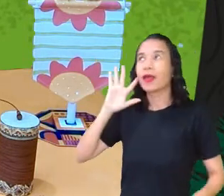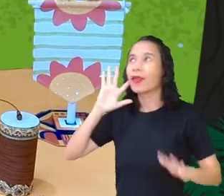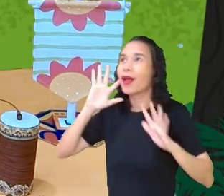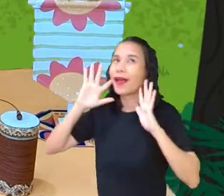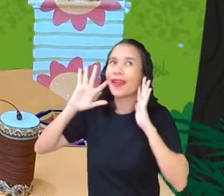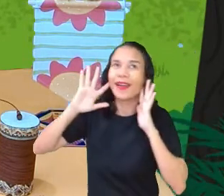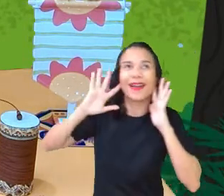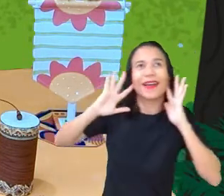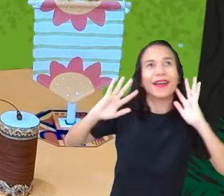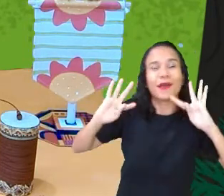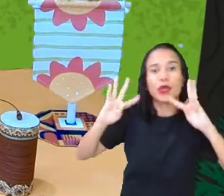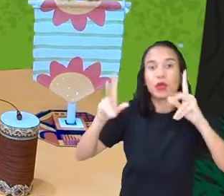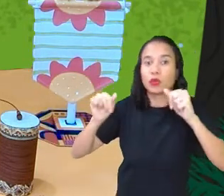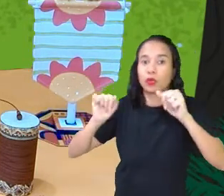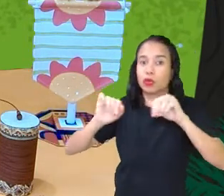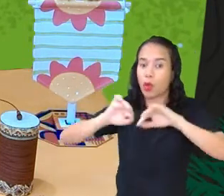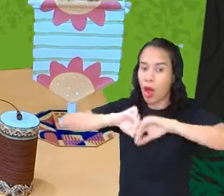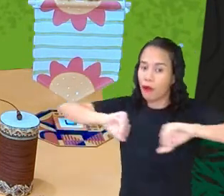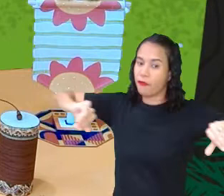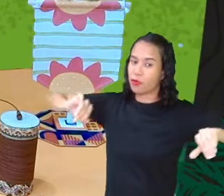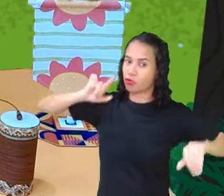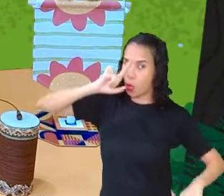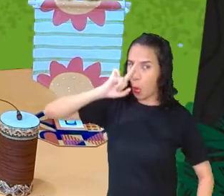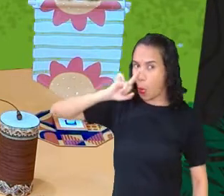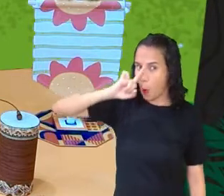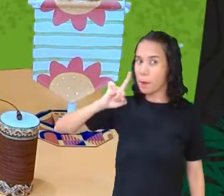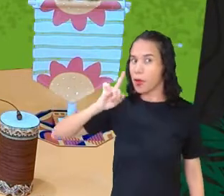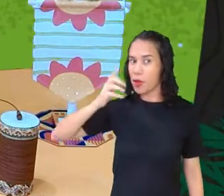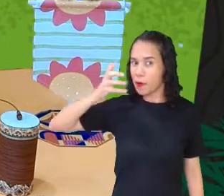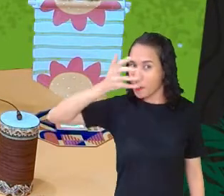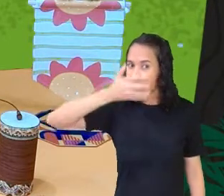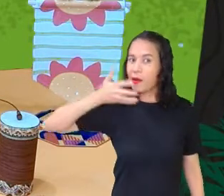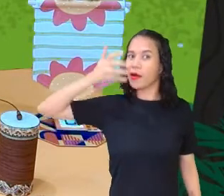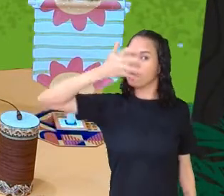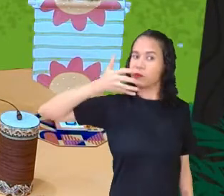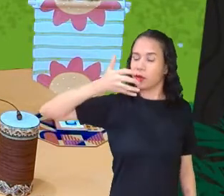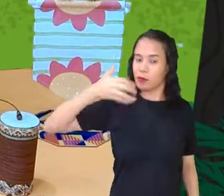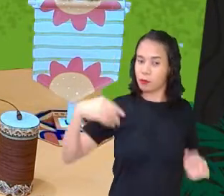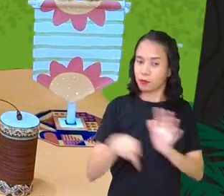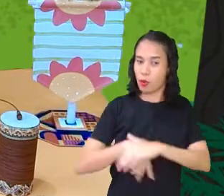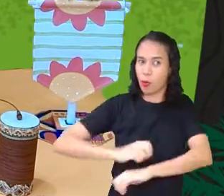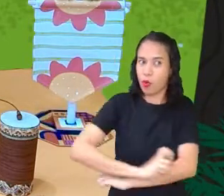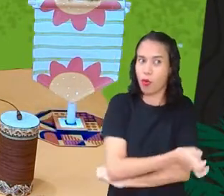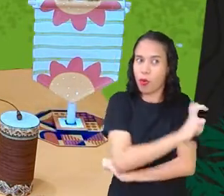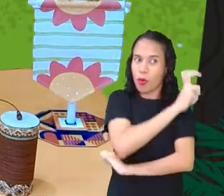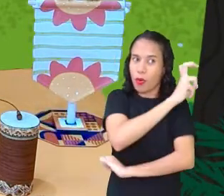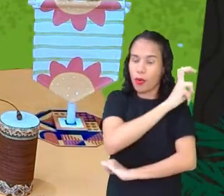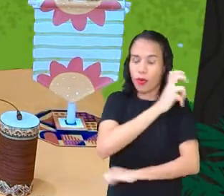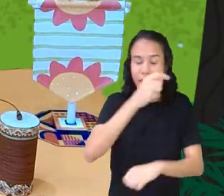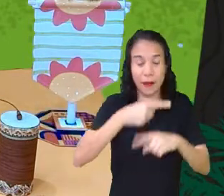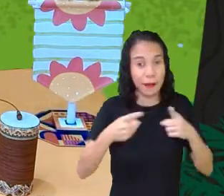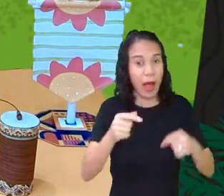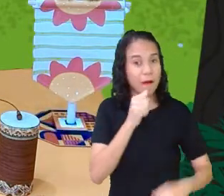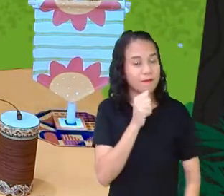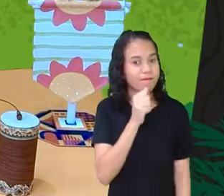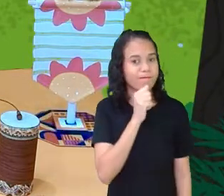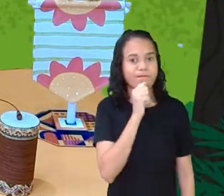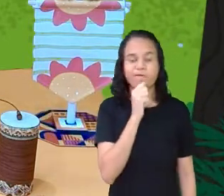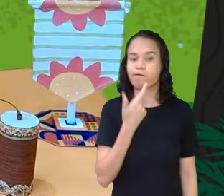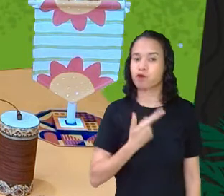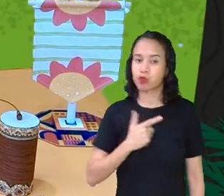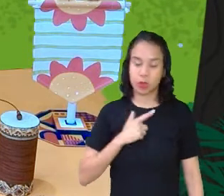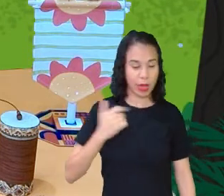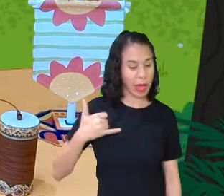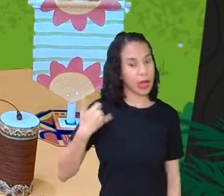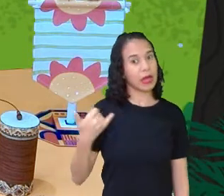os sons, se afastou da cobra Cacá, cantando a música quando ela balançou o chocalho, mas ainda não está na